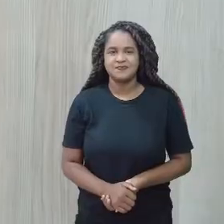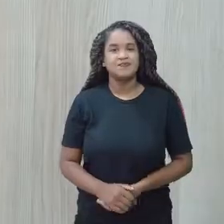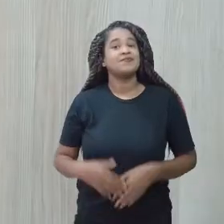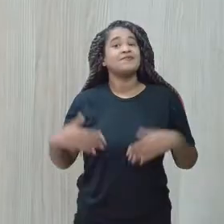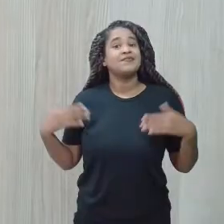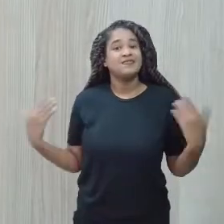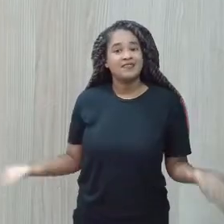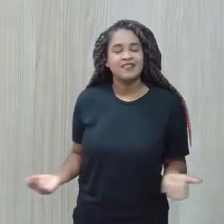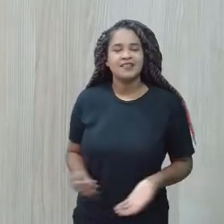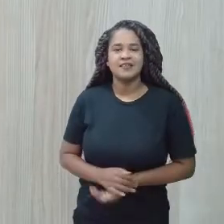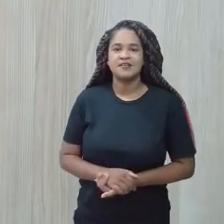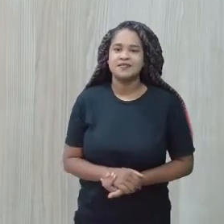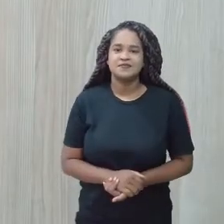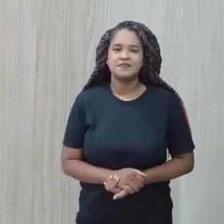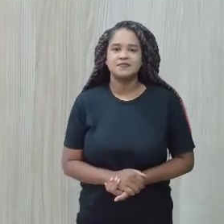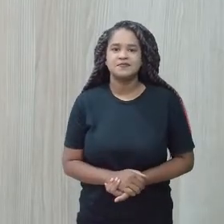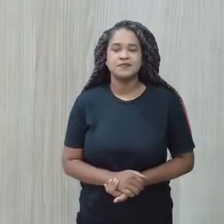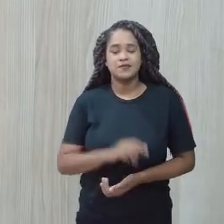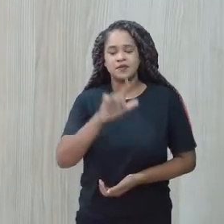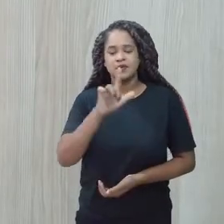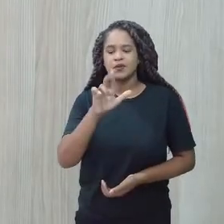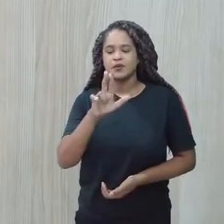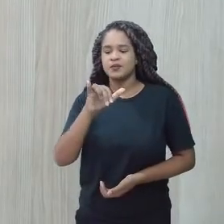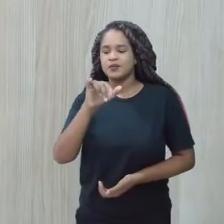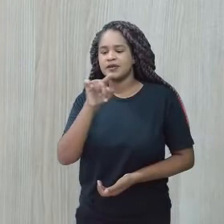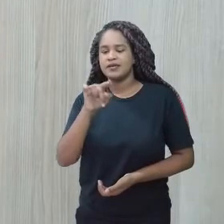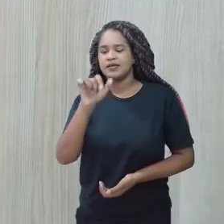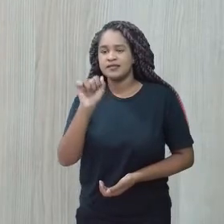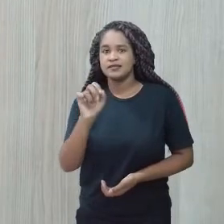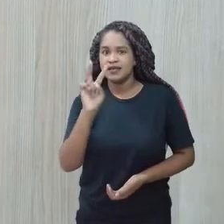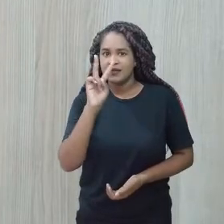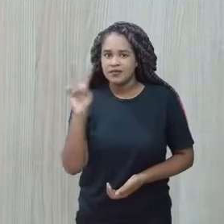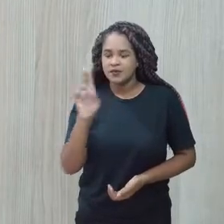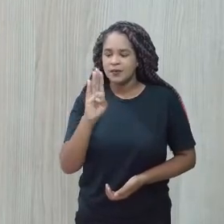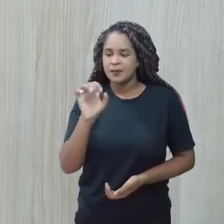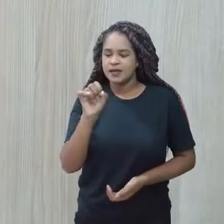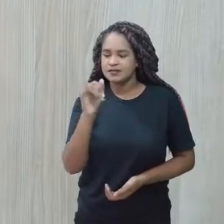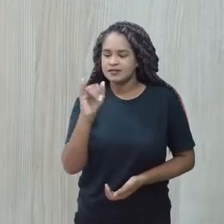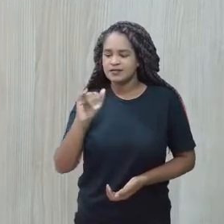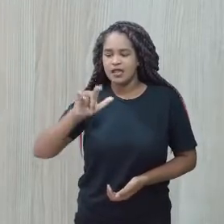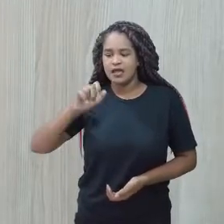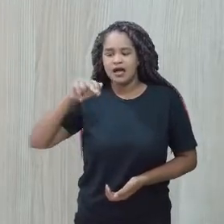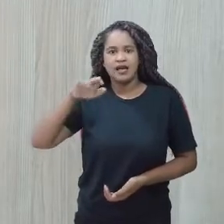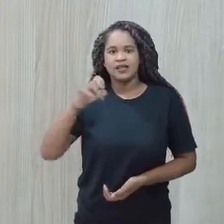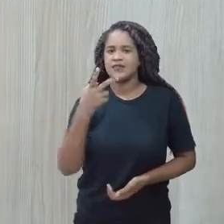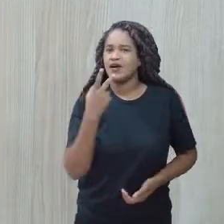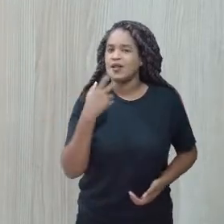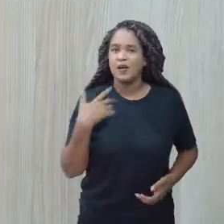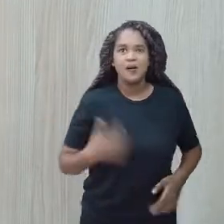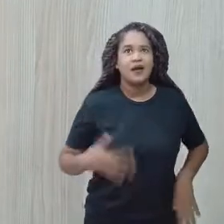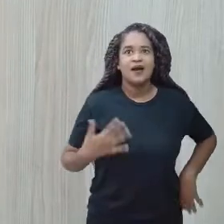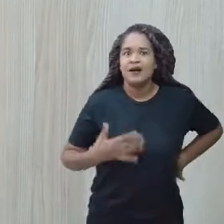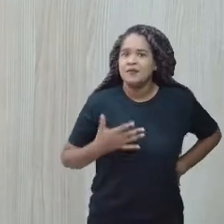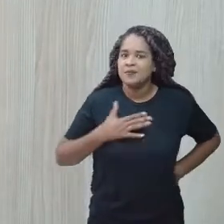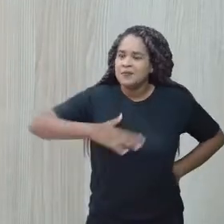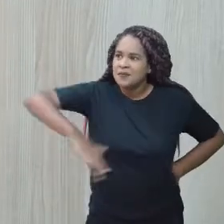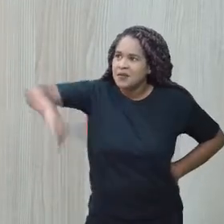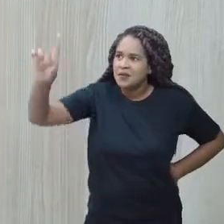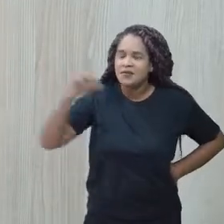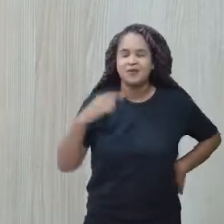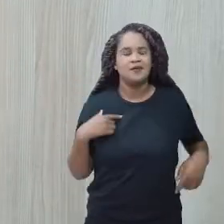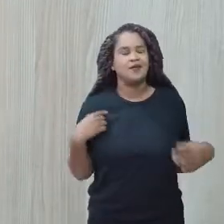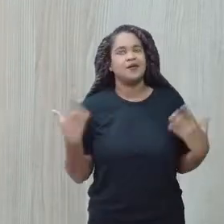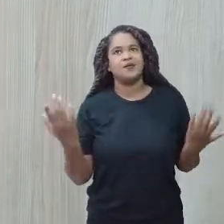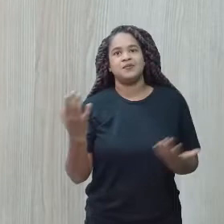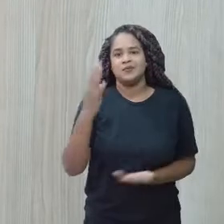E aí, aqui, quando Luísa mesmo, quando viu esse baseline aí, fez, meu Deus, que horror! Chega, deu até uma